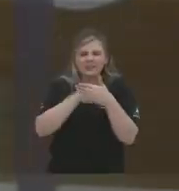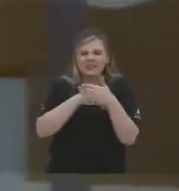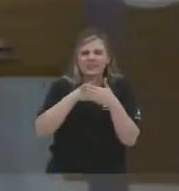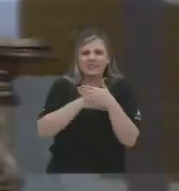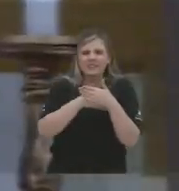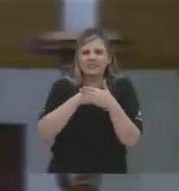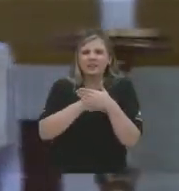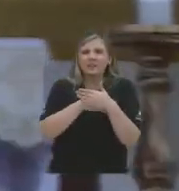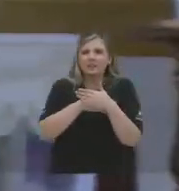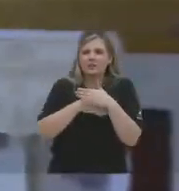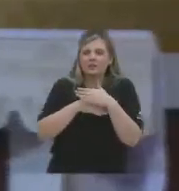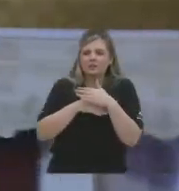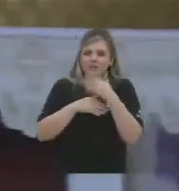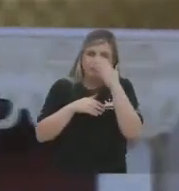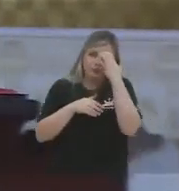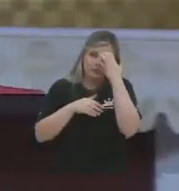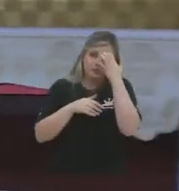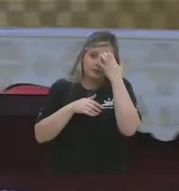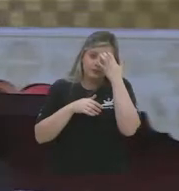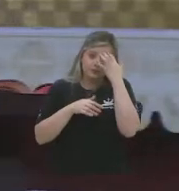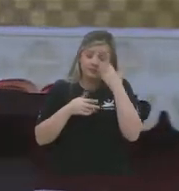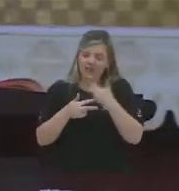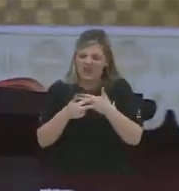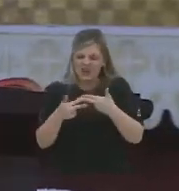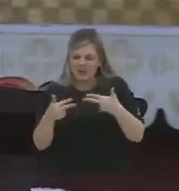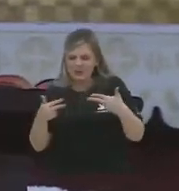envolve cada coisa,